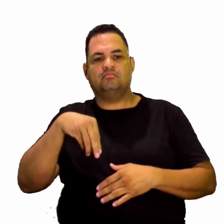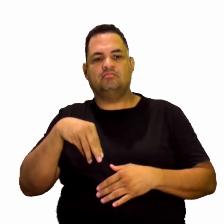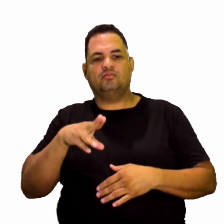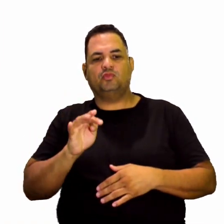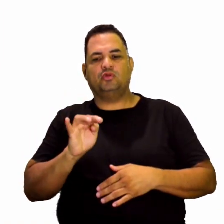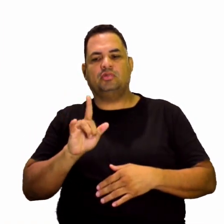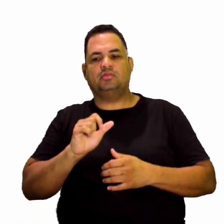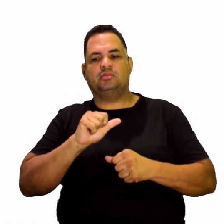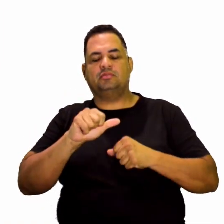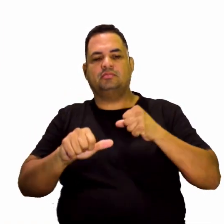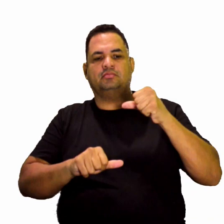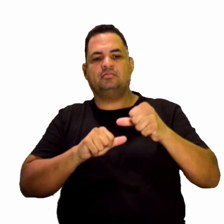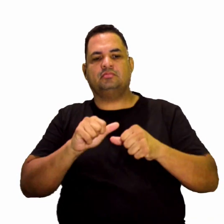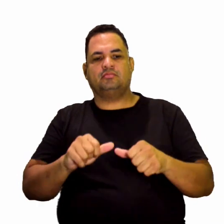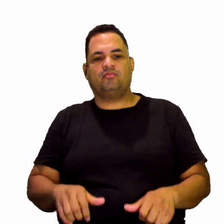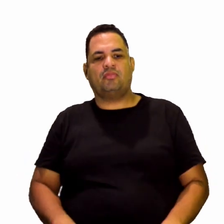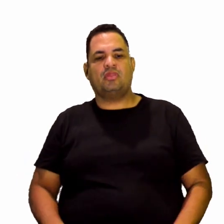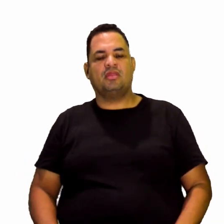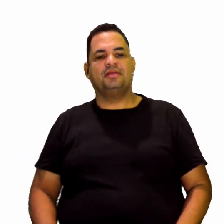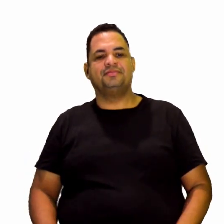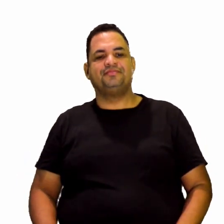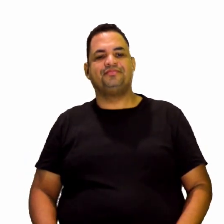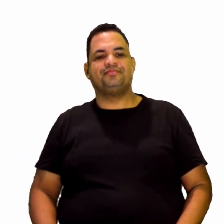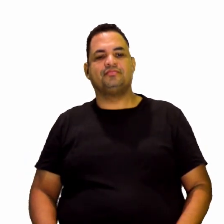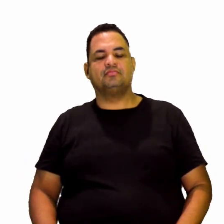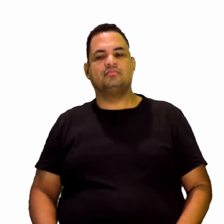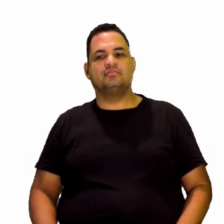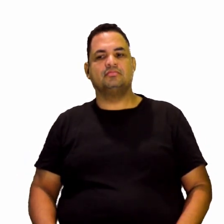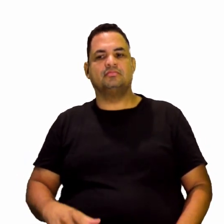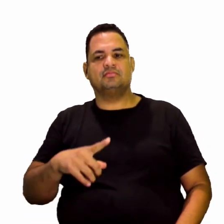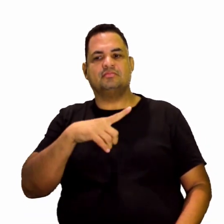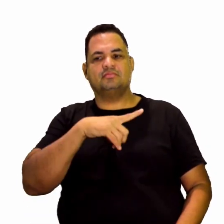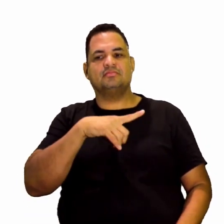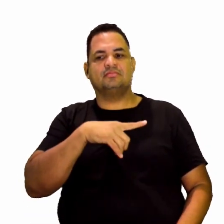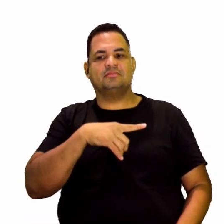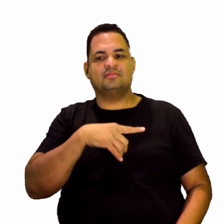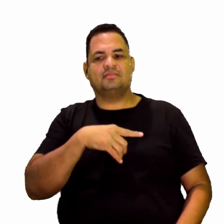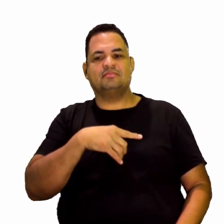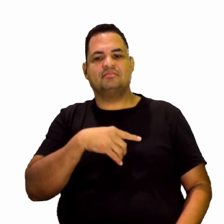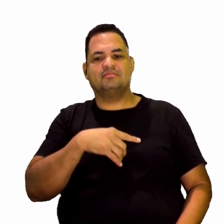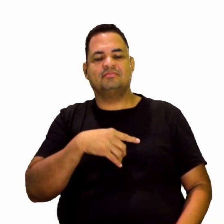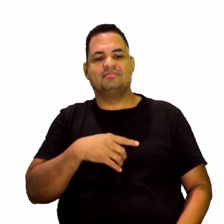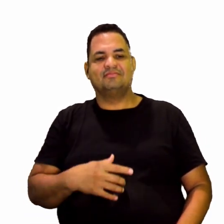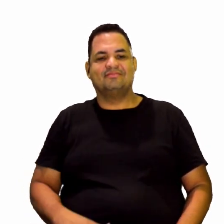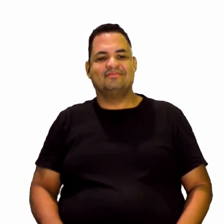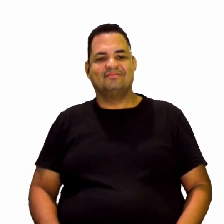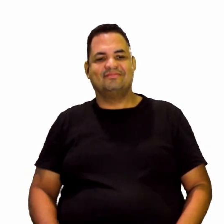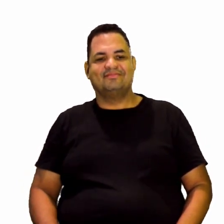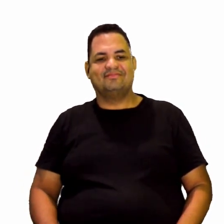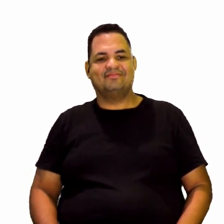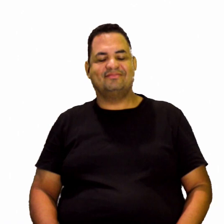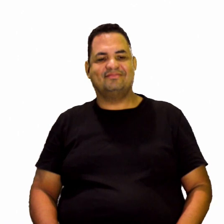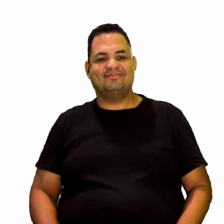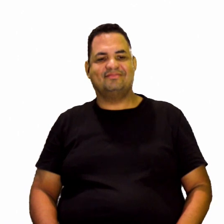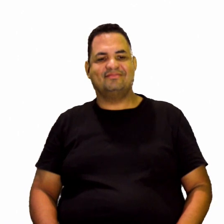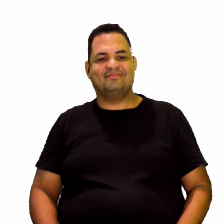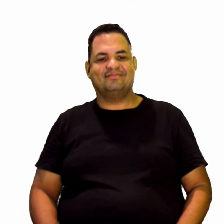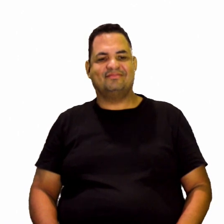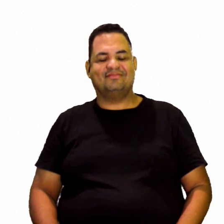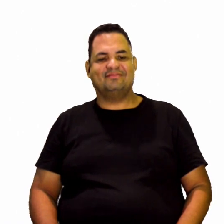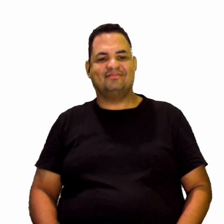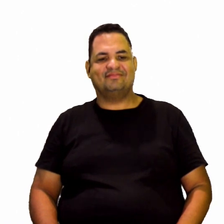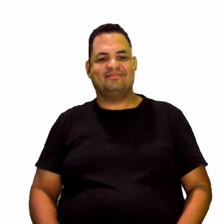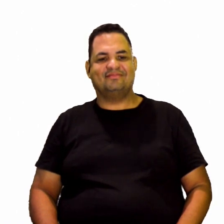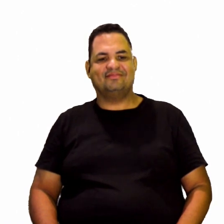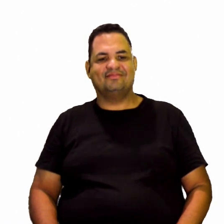mutante... Esse mutante, a gente teve novelas mutantes também, né? Você lembra, professor? Não, eu não assisti toda não,